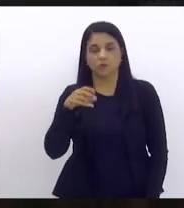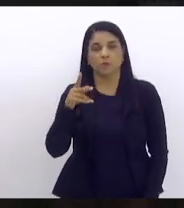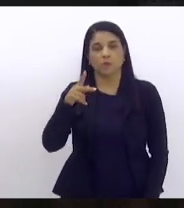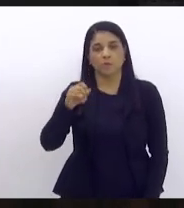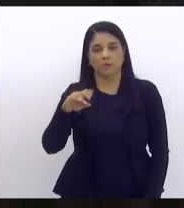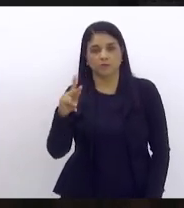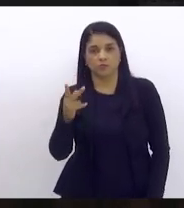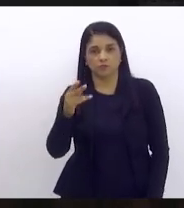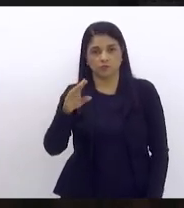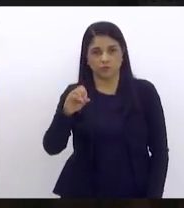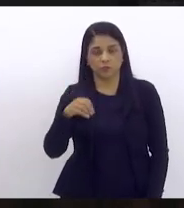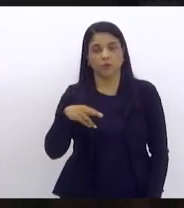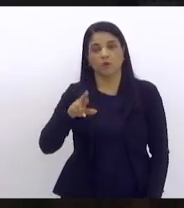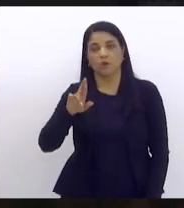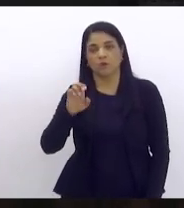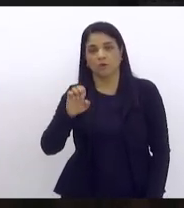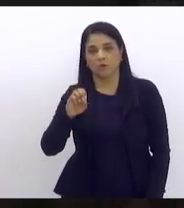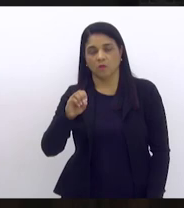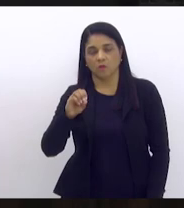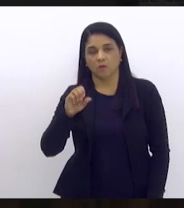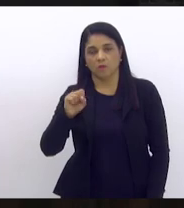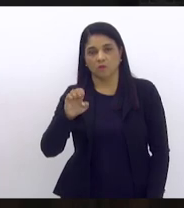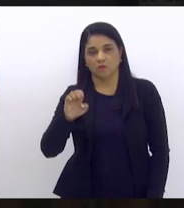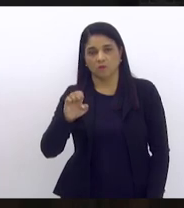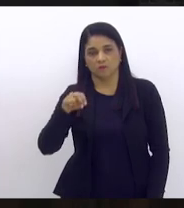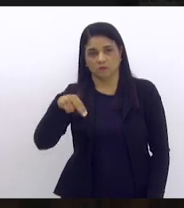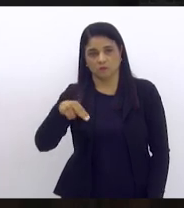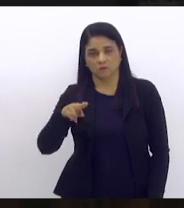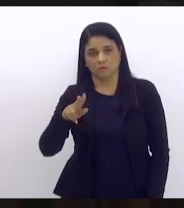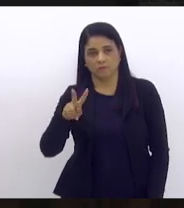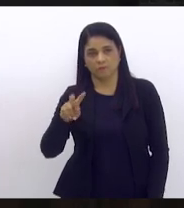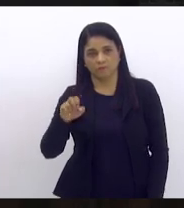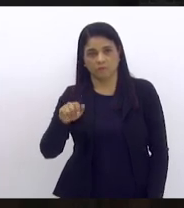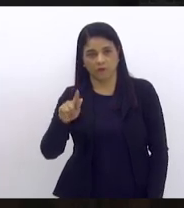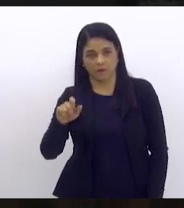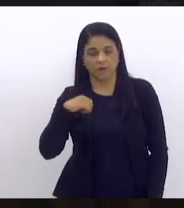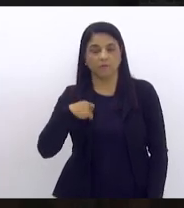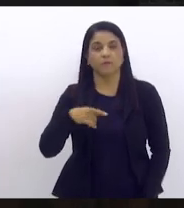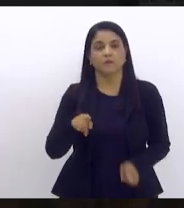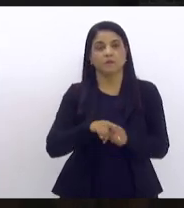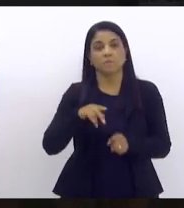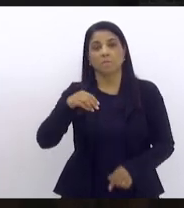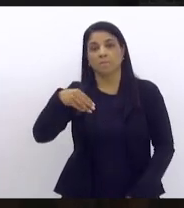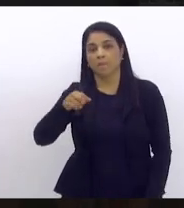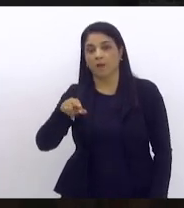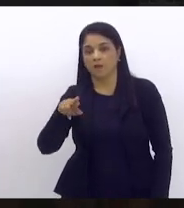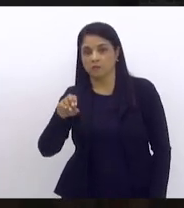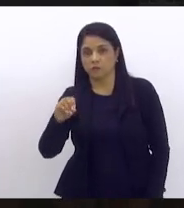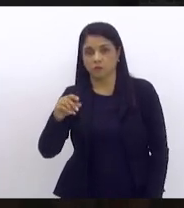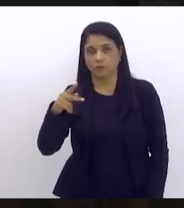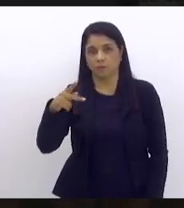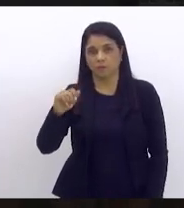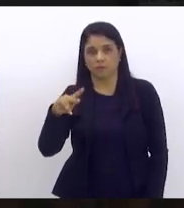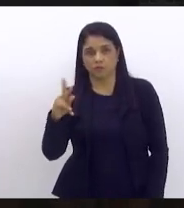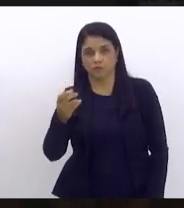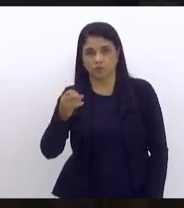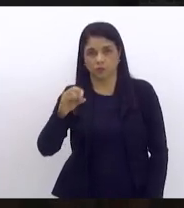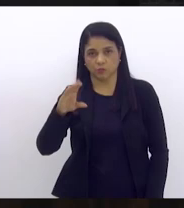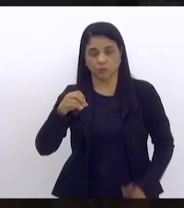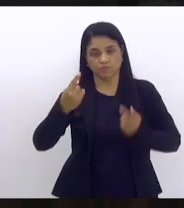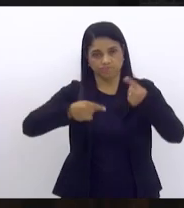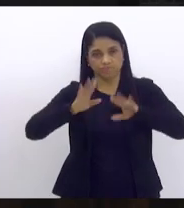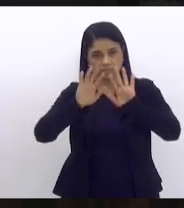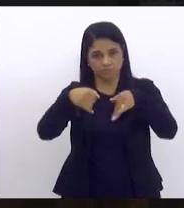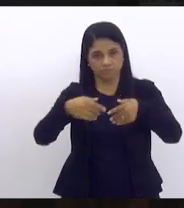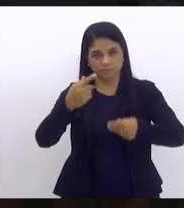vencido, Rosenberg Reis e Márcio Pacheco. Em discussão, não havendo quem queira discutir, encerrada a